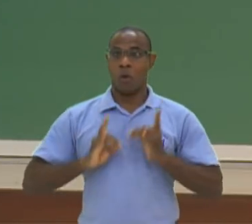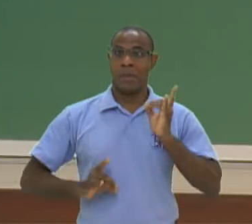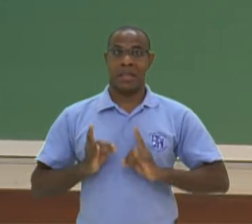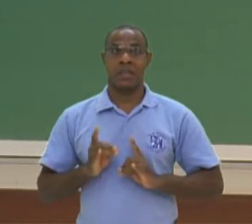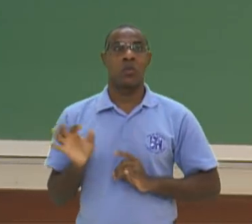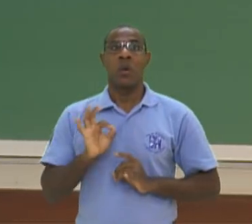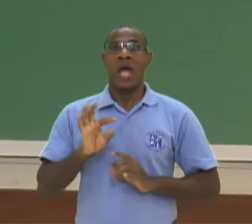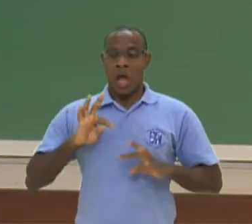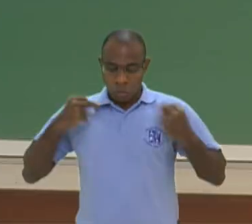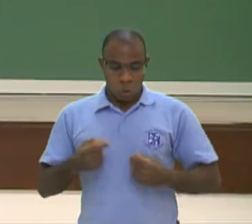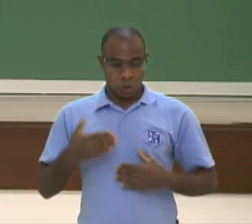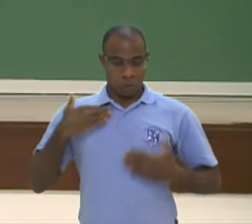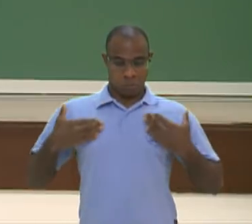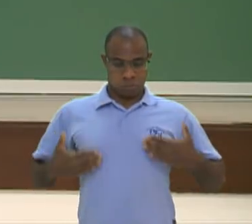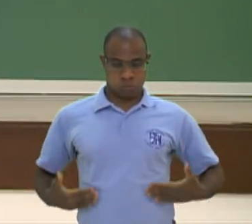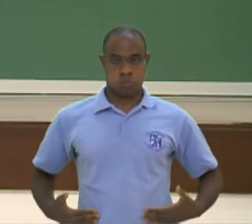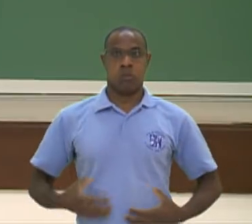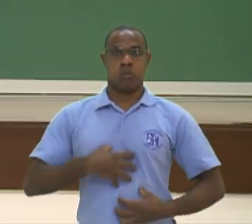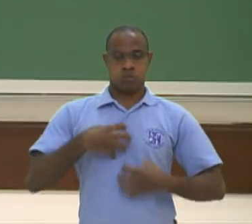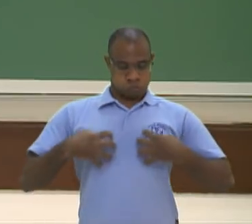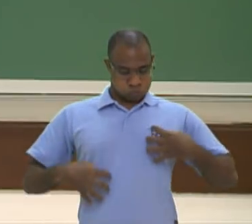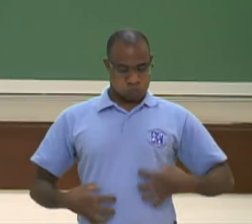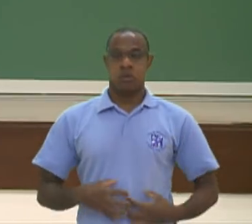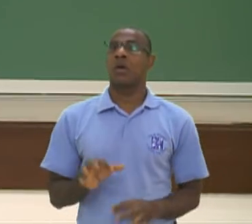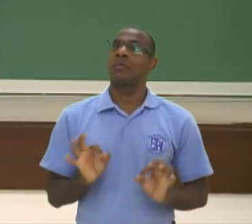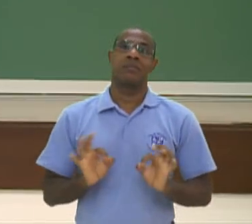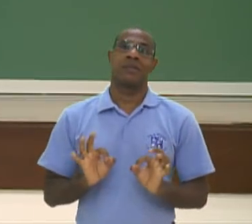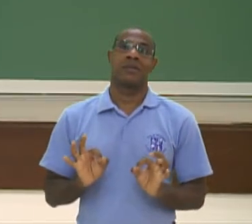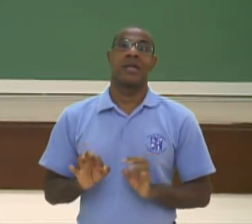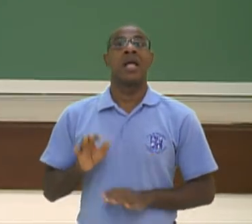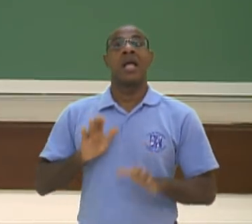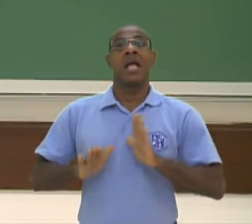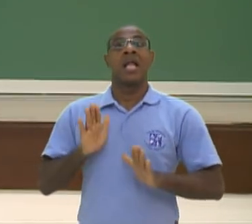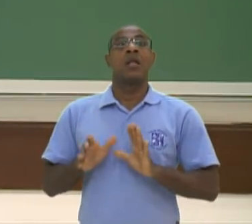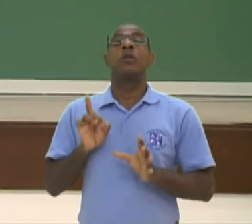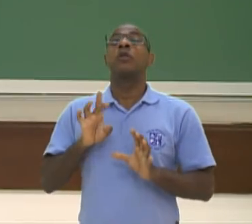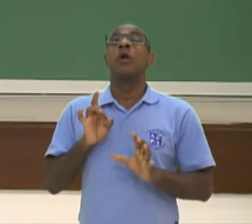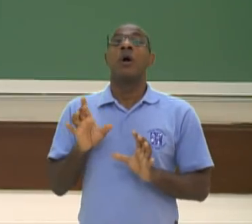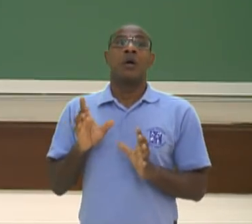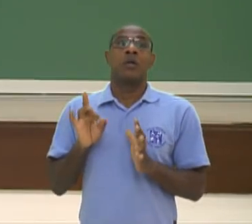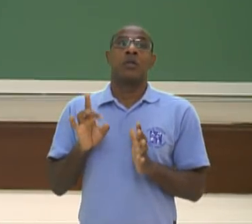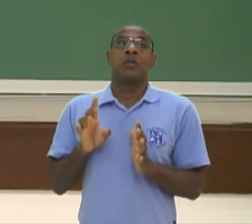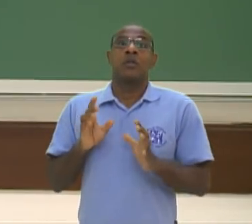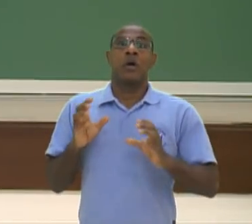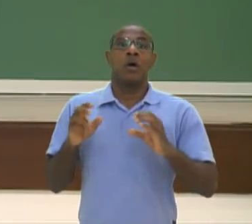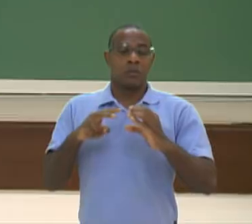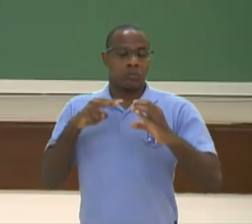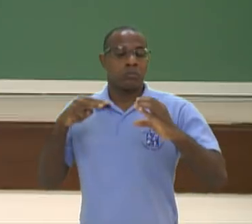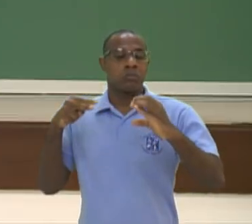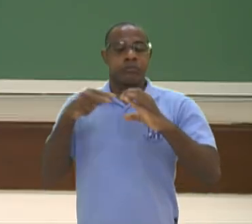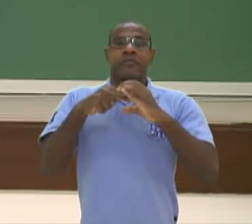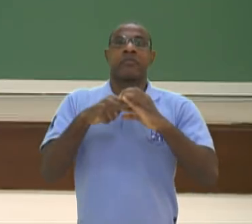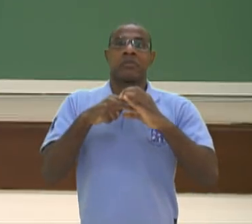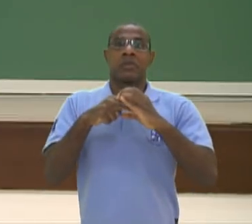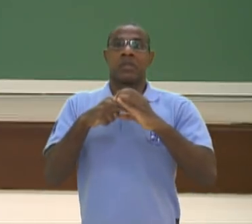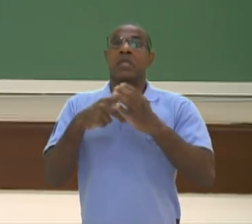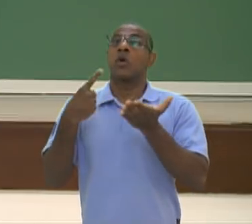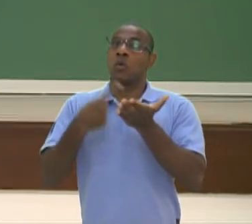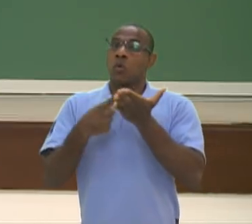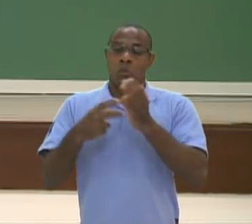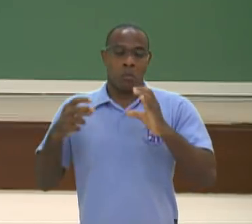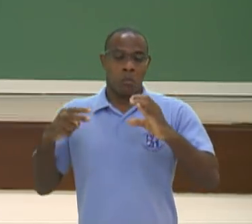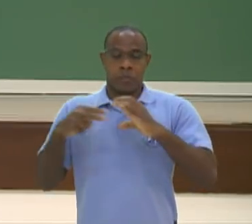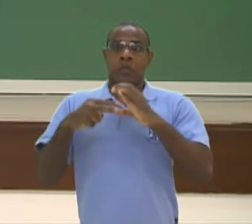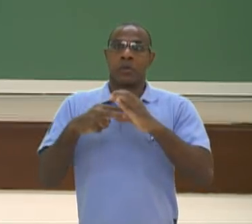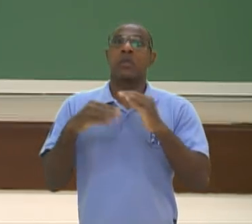em todo o organismo, em todos os órgãos. Eles vão agir nos órgãos que têm o receptor para aquele